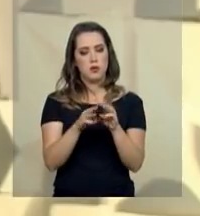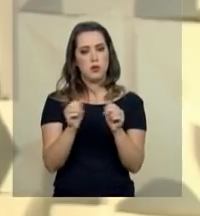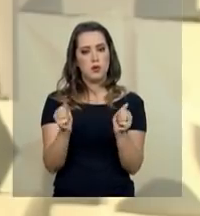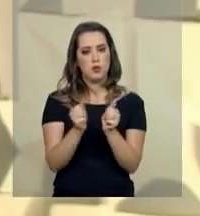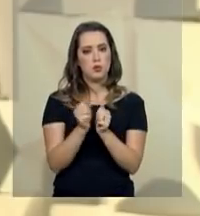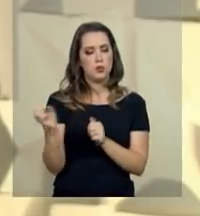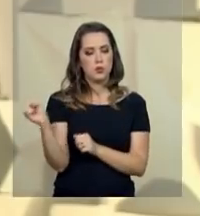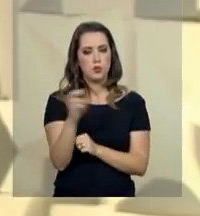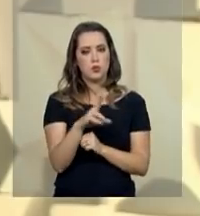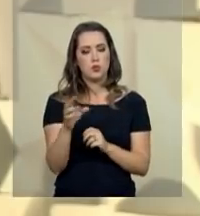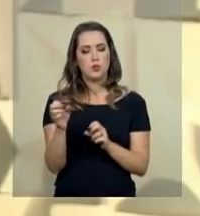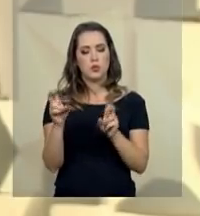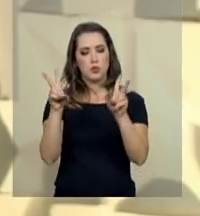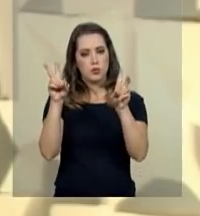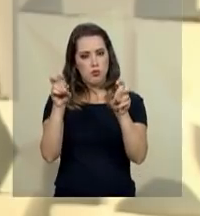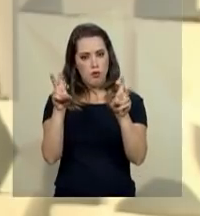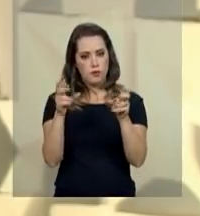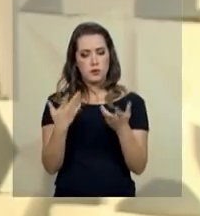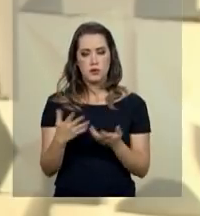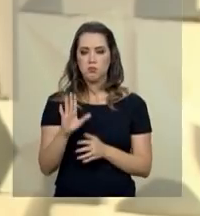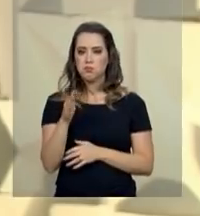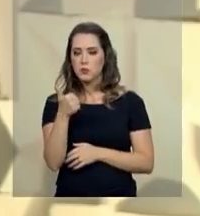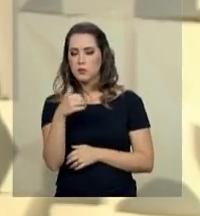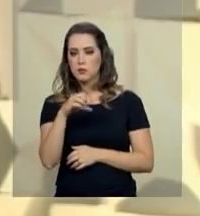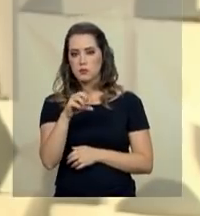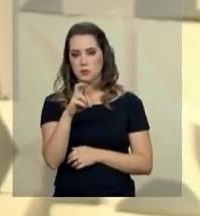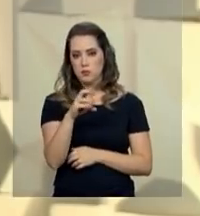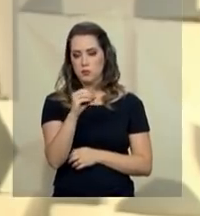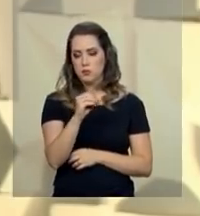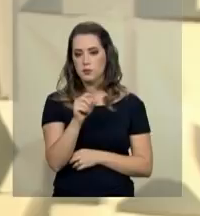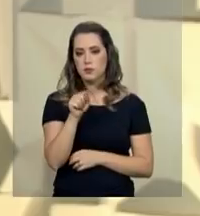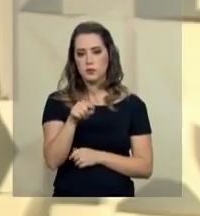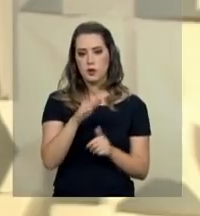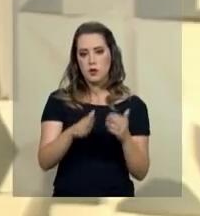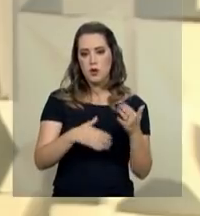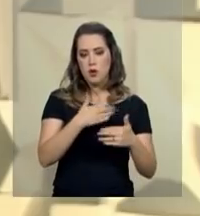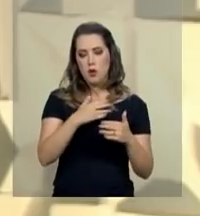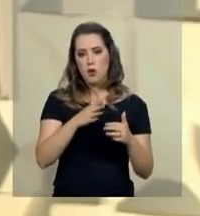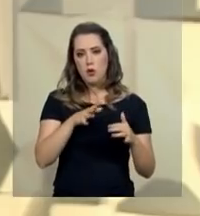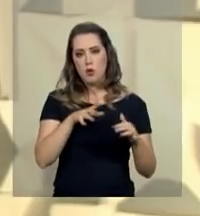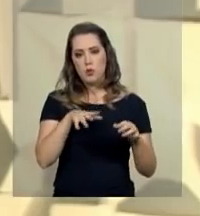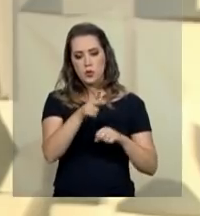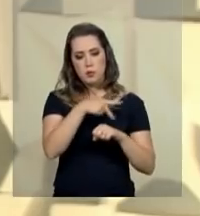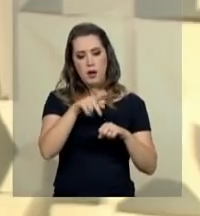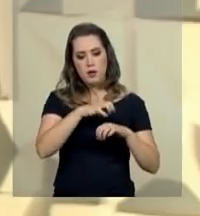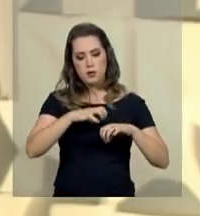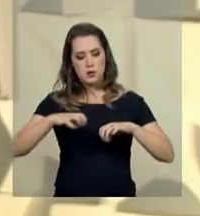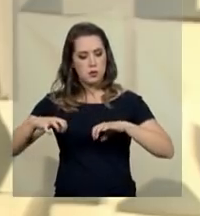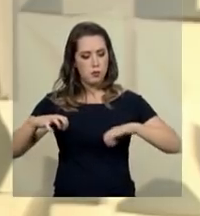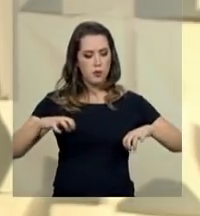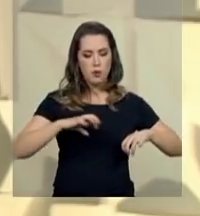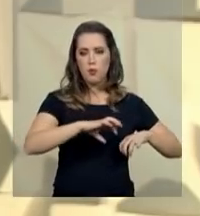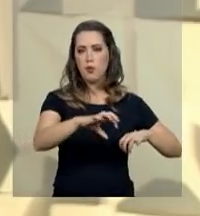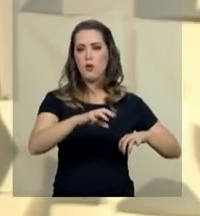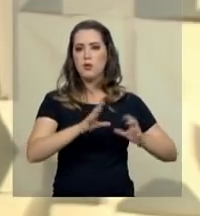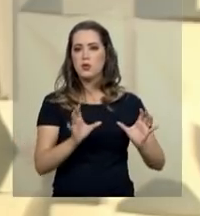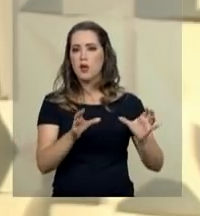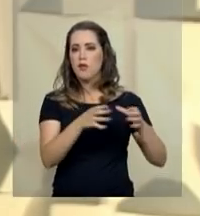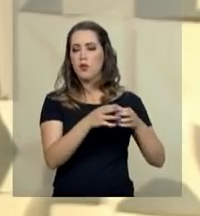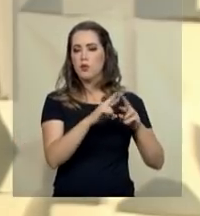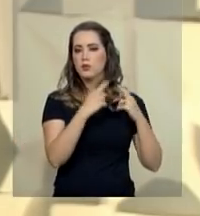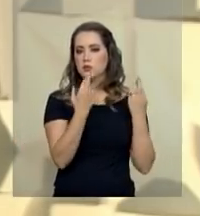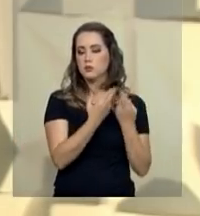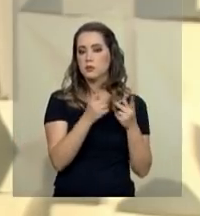novos temas, né. Então, já nos anos 50, movimento dos países não alinhados, conferência de Bandung,